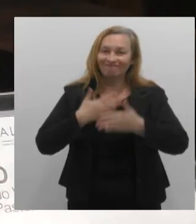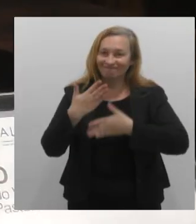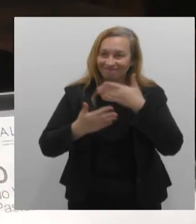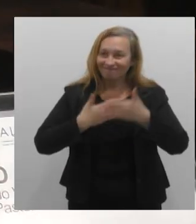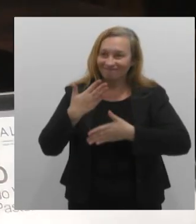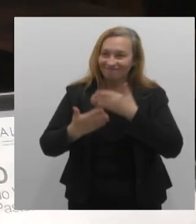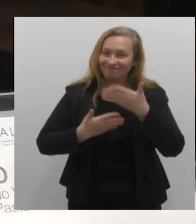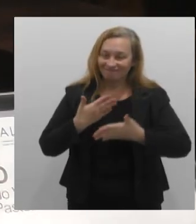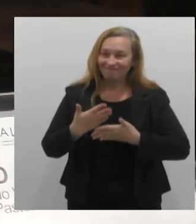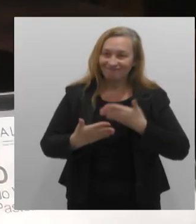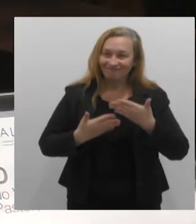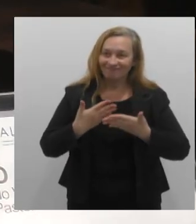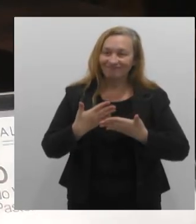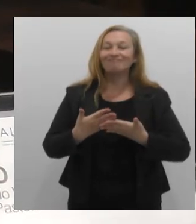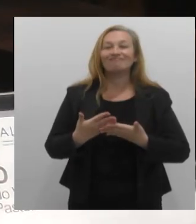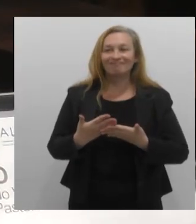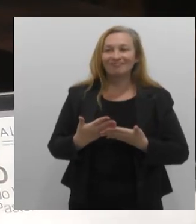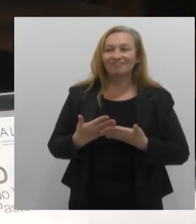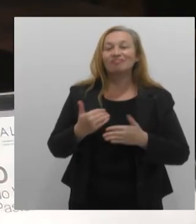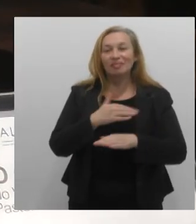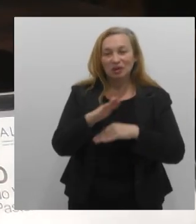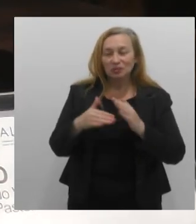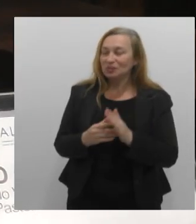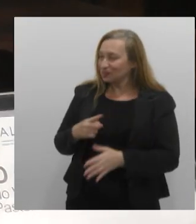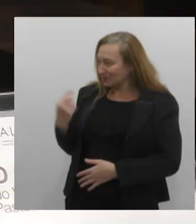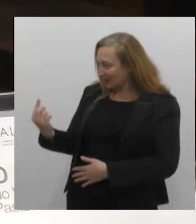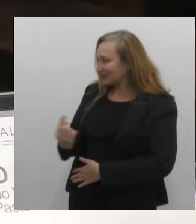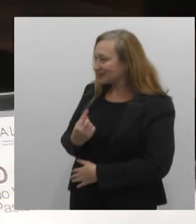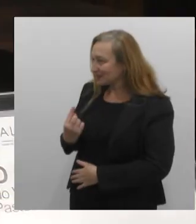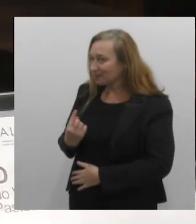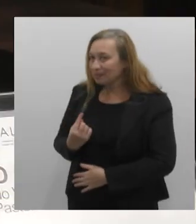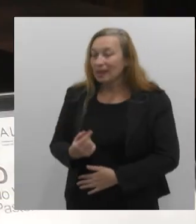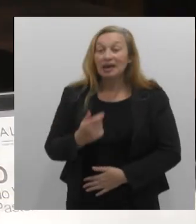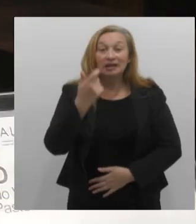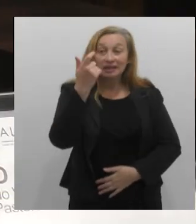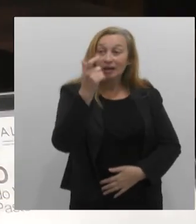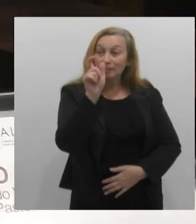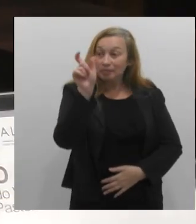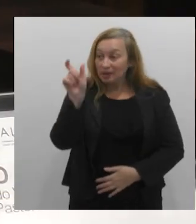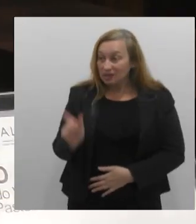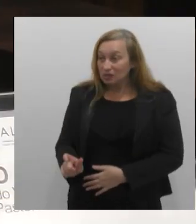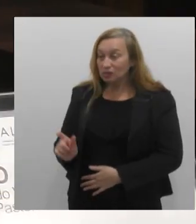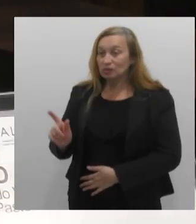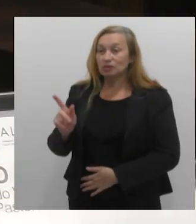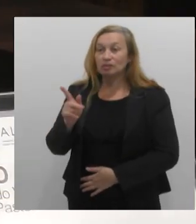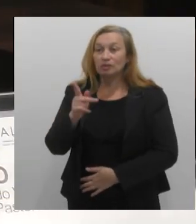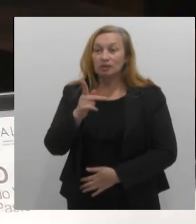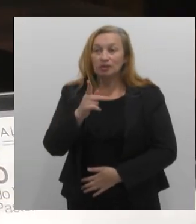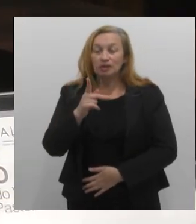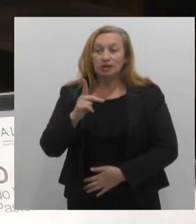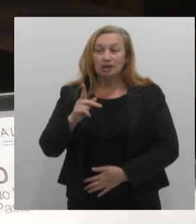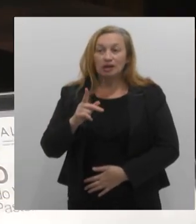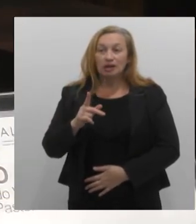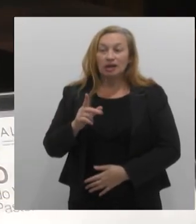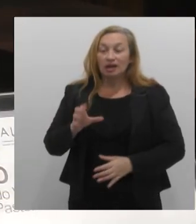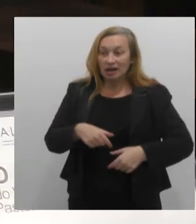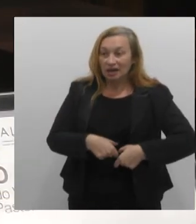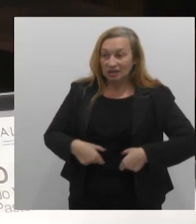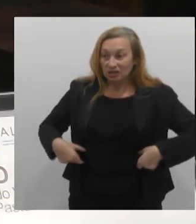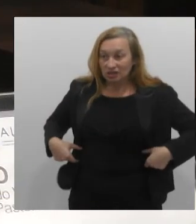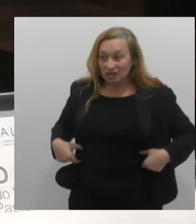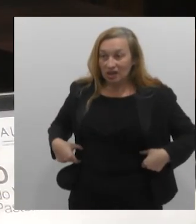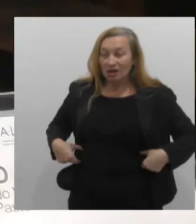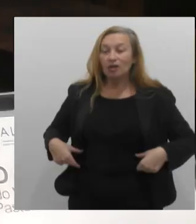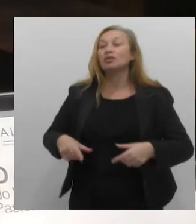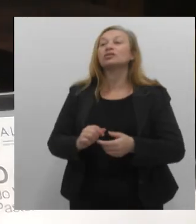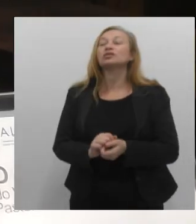e grande júbilo para todos nós. Na pessoa do nosso pastor, nosso cardeal Dorani, a